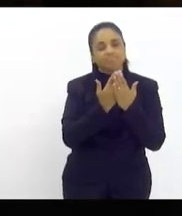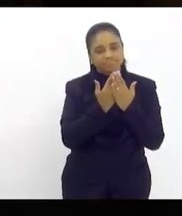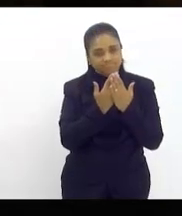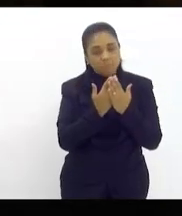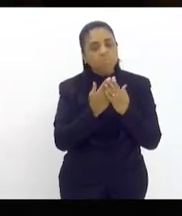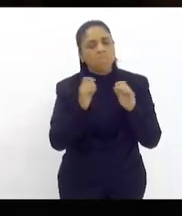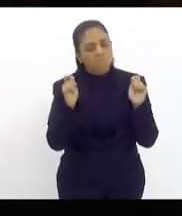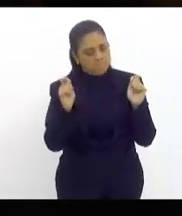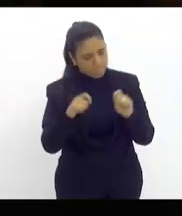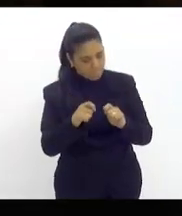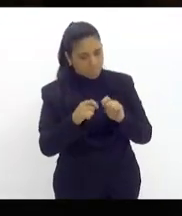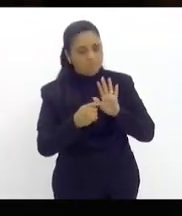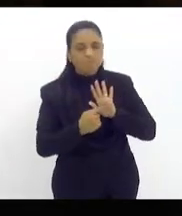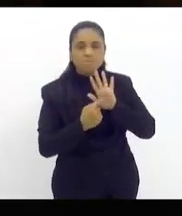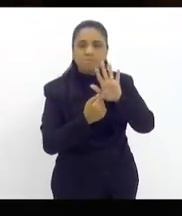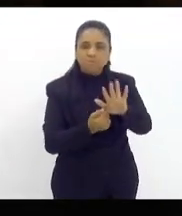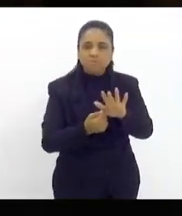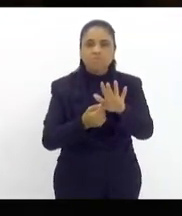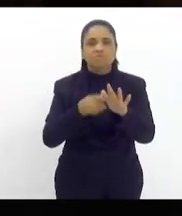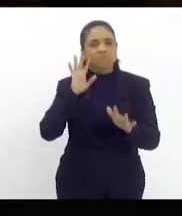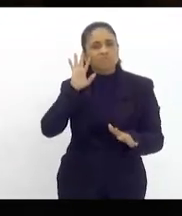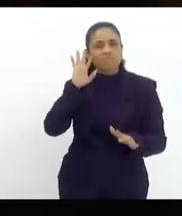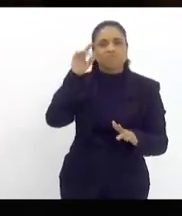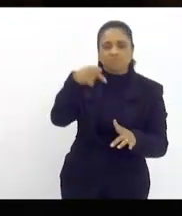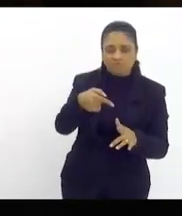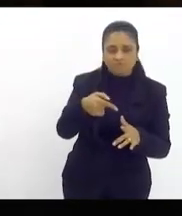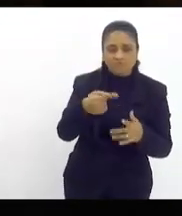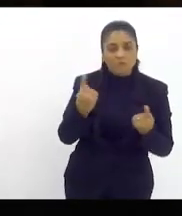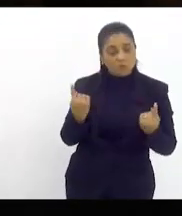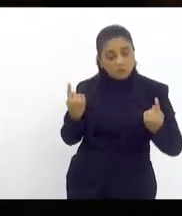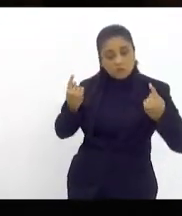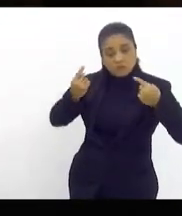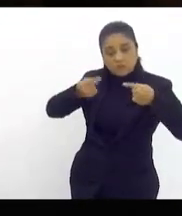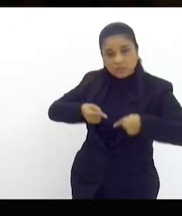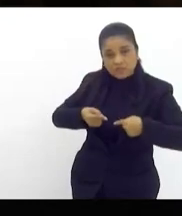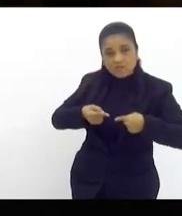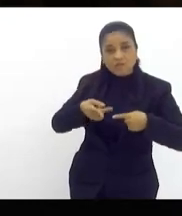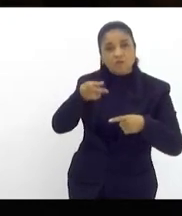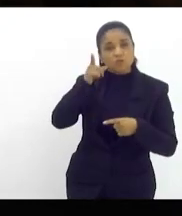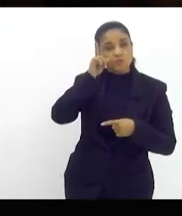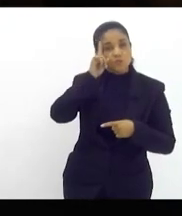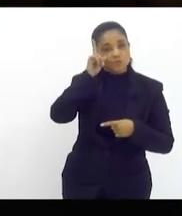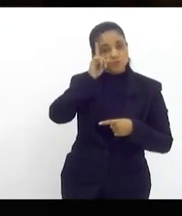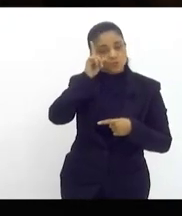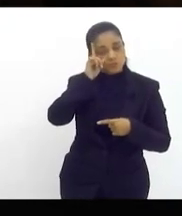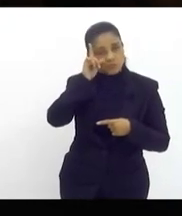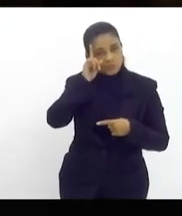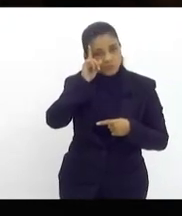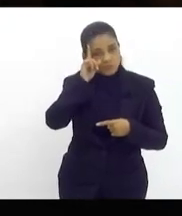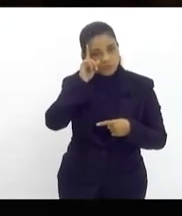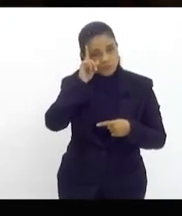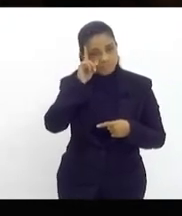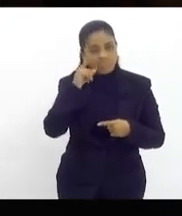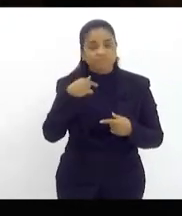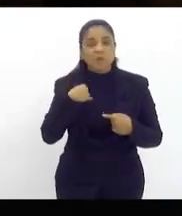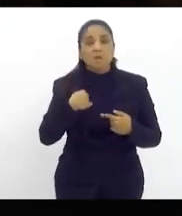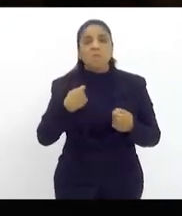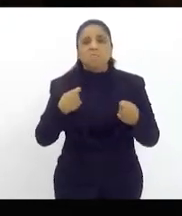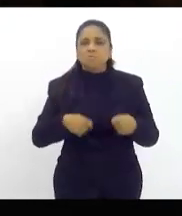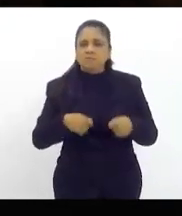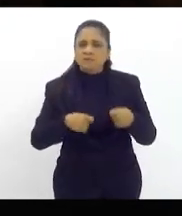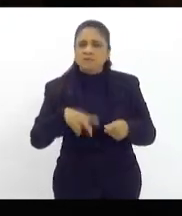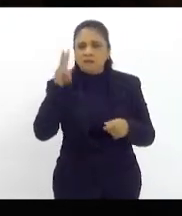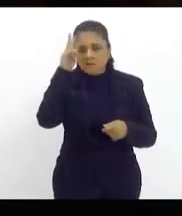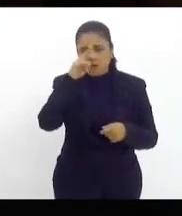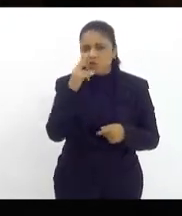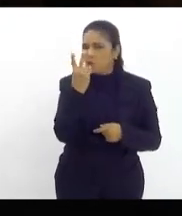soluções importantes para os desafios colocados cotidianamente e aqui a gente precisa lembrar a gente teve dois